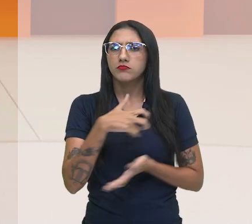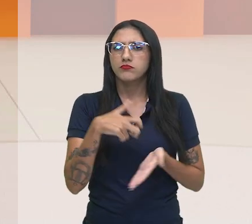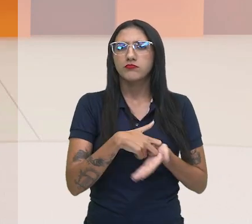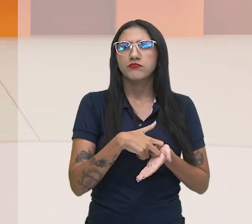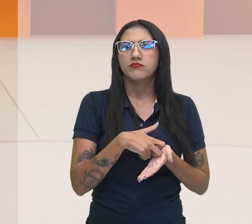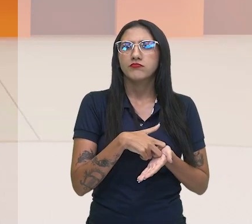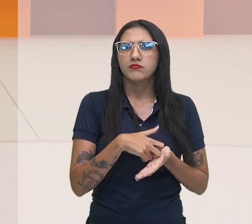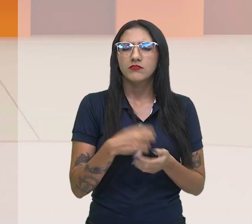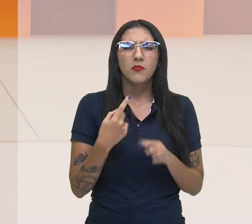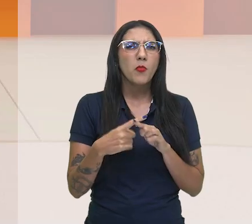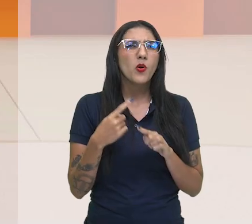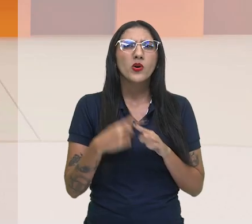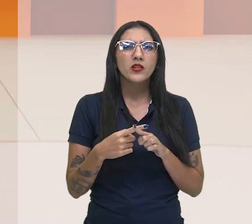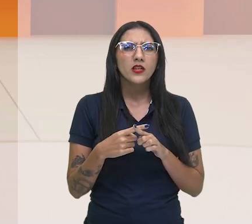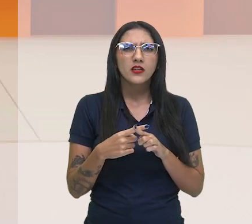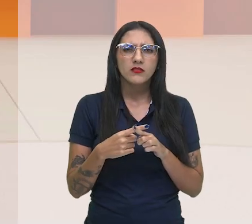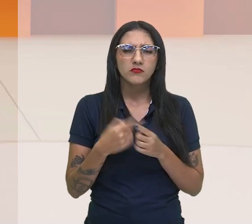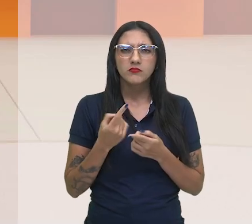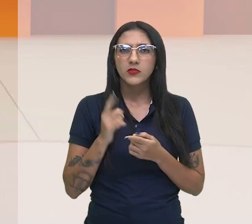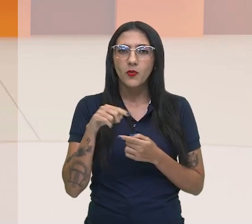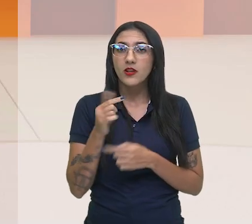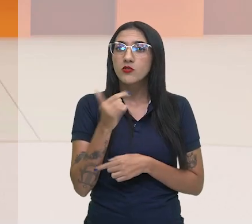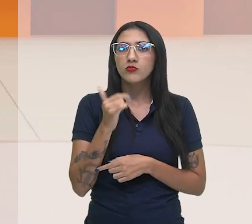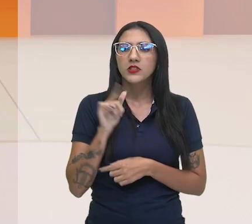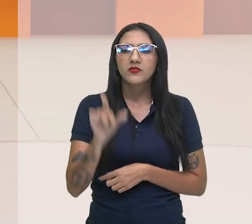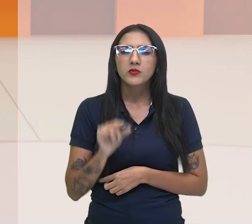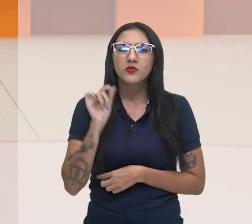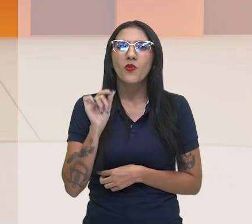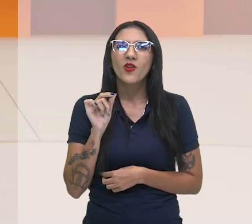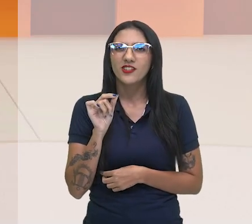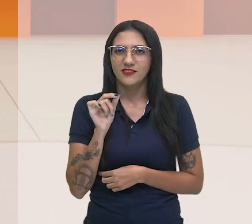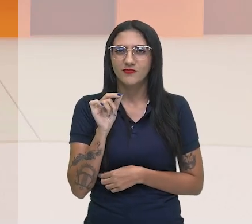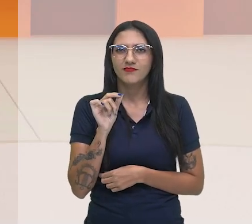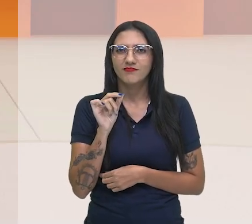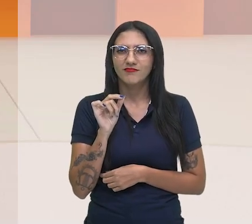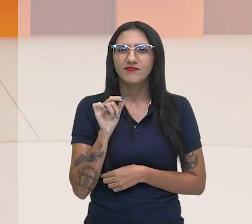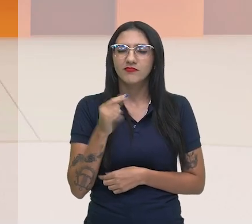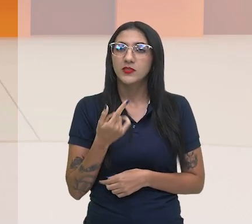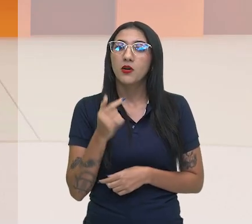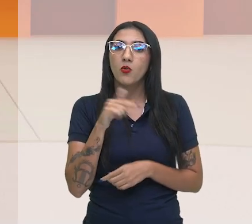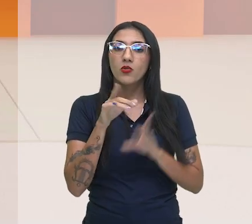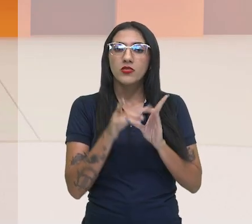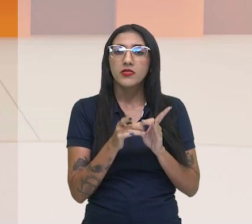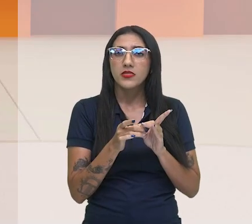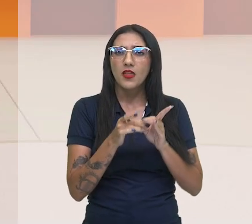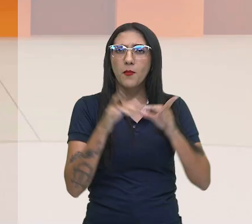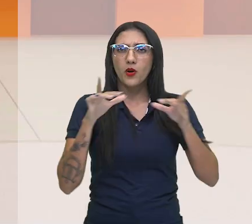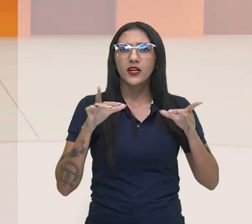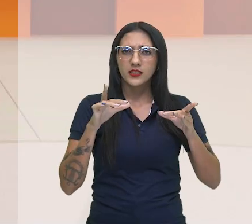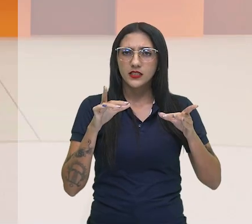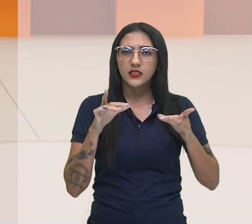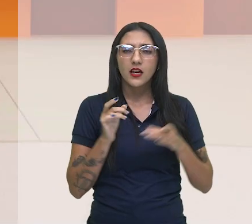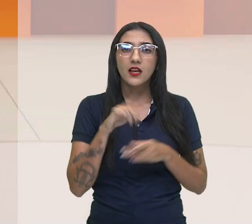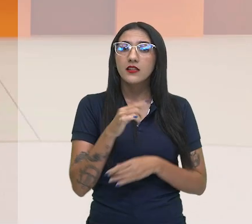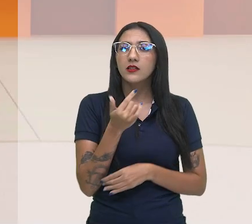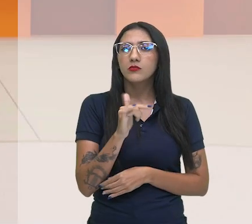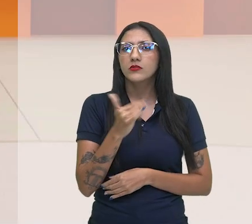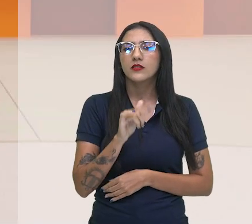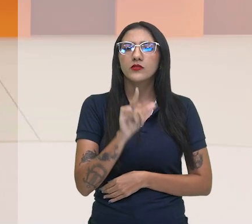é uma ditadura, professor? Porque ele não foi eleito para estar lá. No Estado democrático de direito, ele não foi